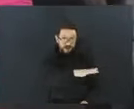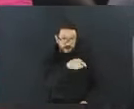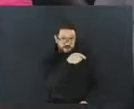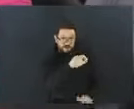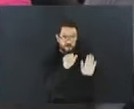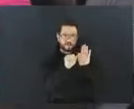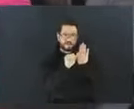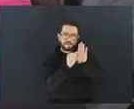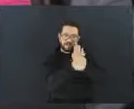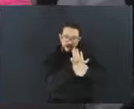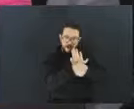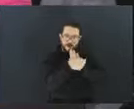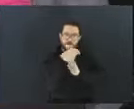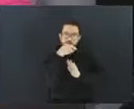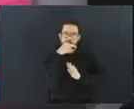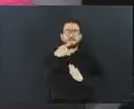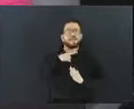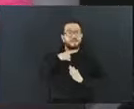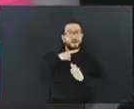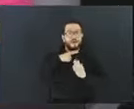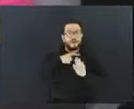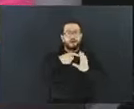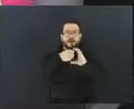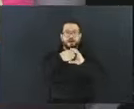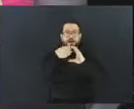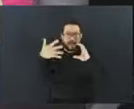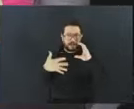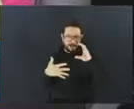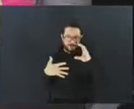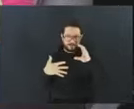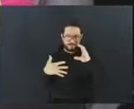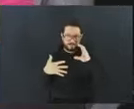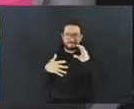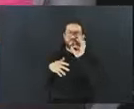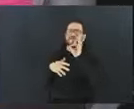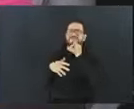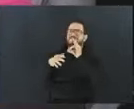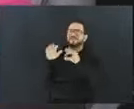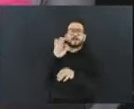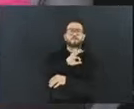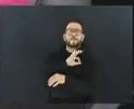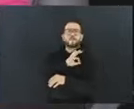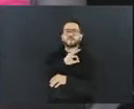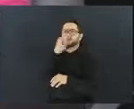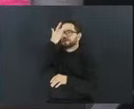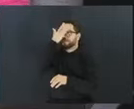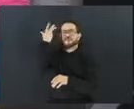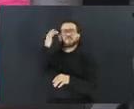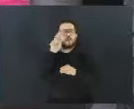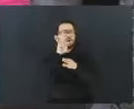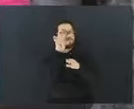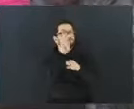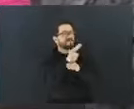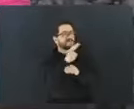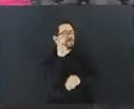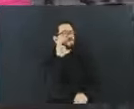apresenta características, né? Então fica muito fácil para o policial, para a pessoa reconhecer a pessoa com Down. Eu pergunto